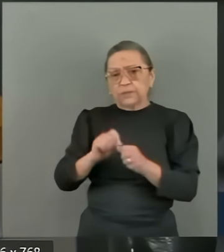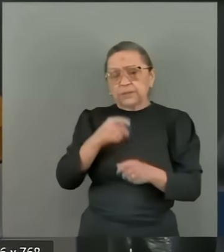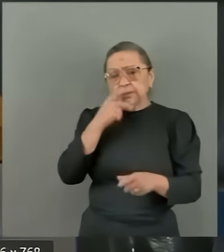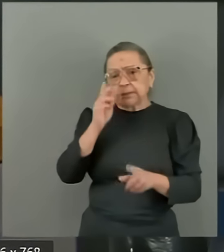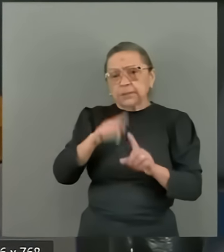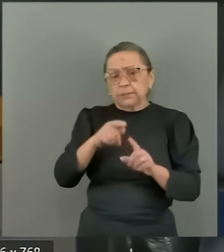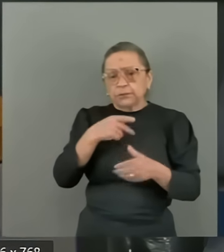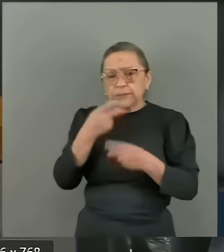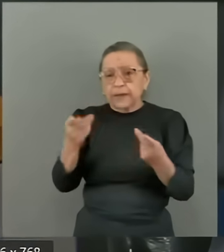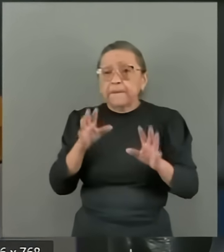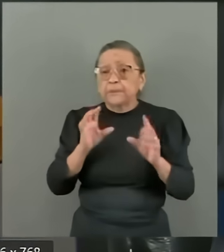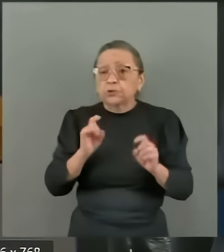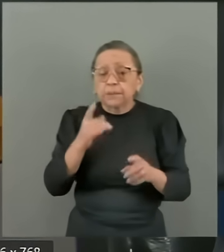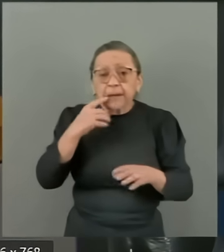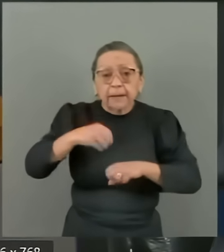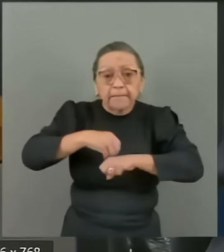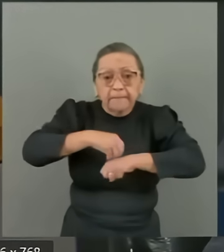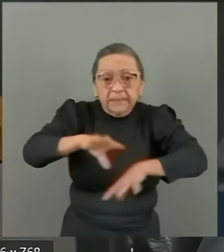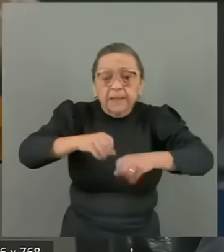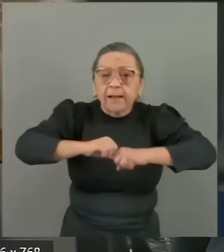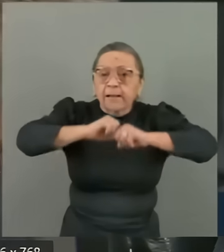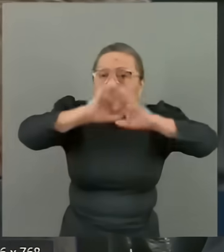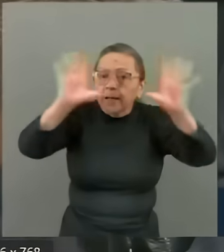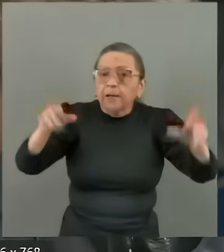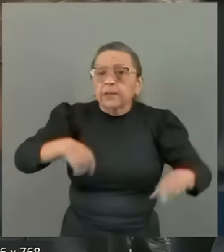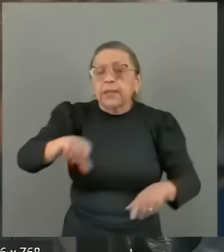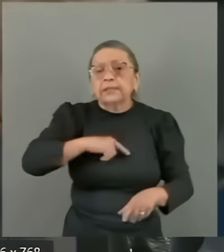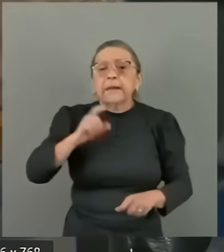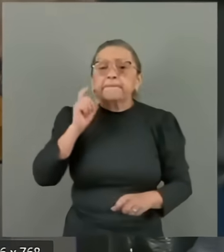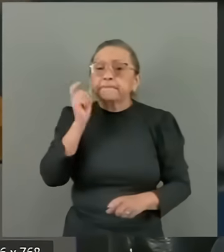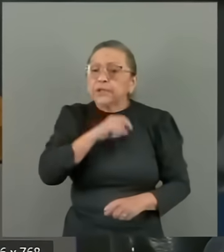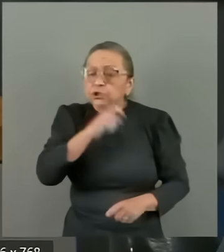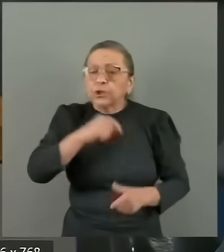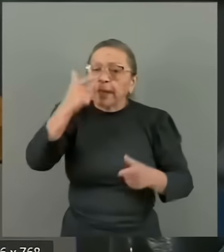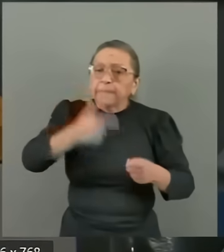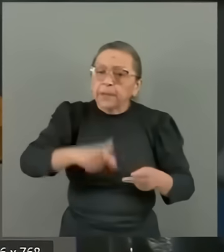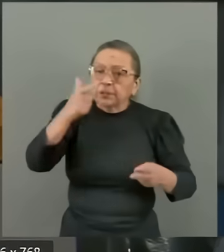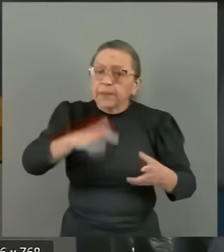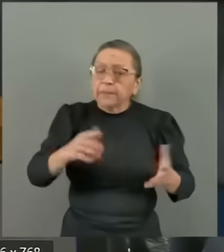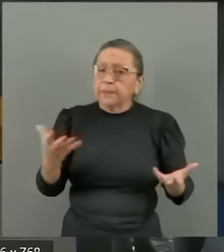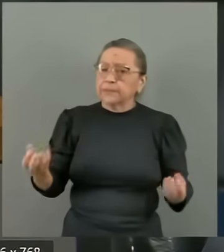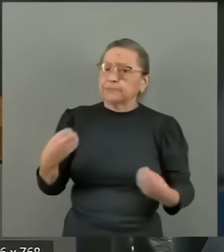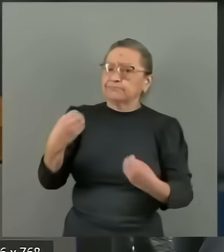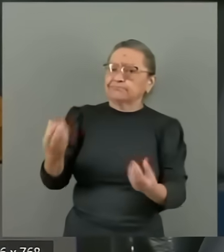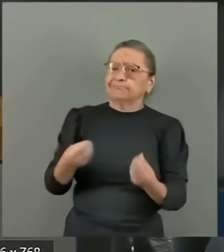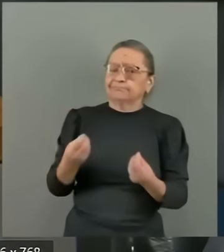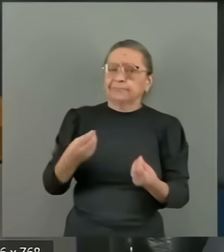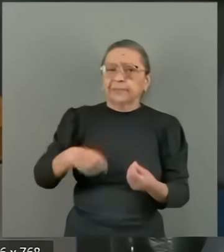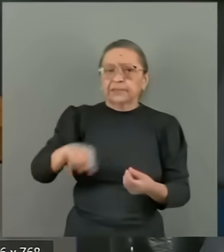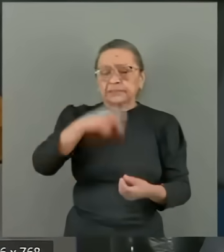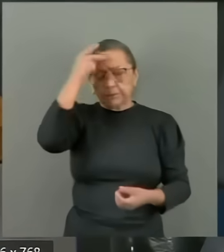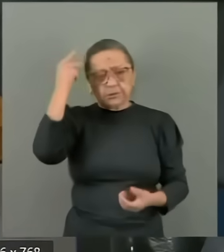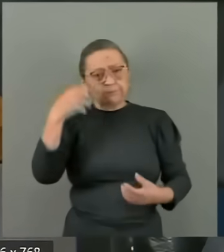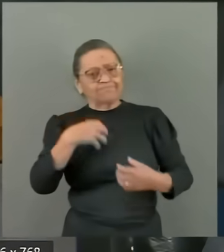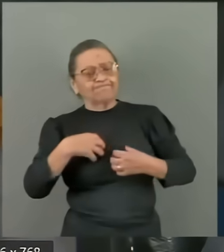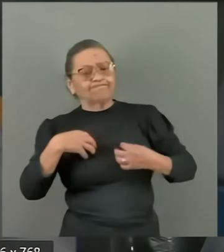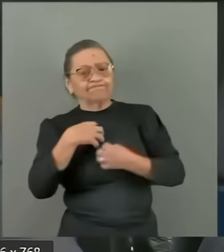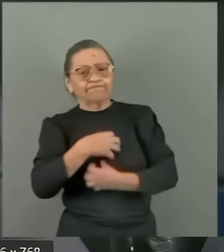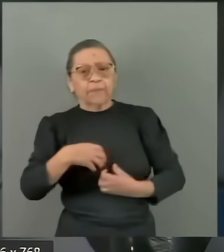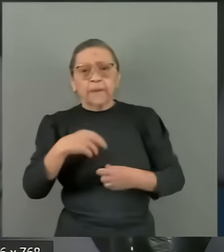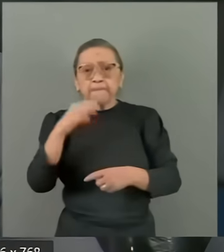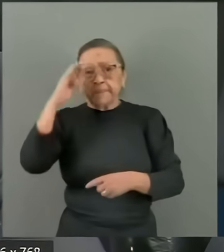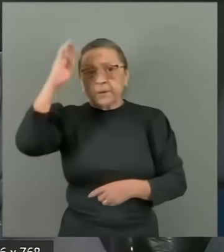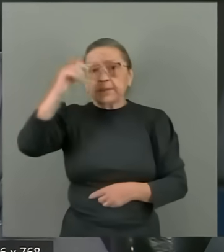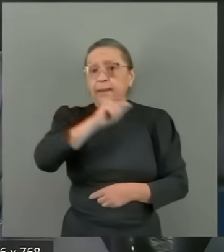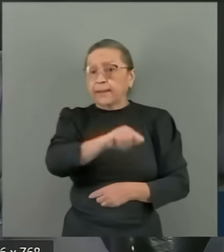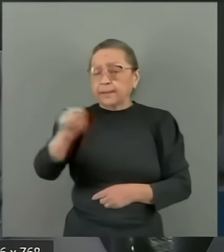mas apenas para deixar claro aqui que essa mentira repetida muitas vezes está deixando aqui as pessoas desconfortáveis, principalmente